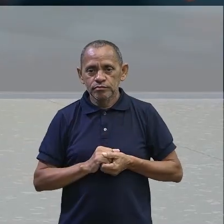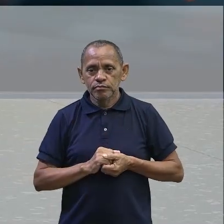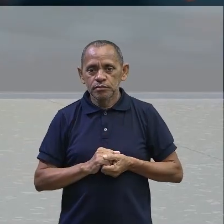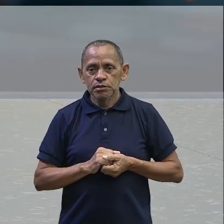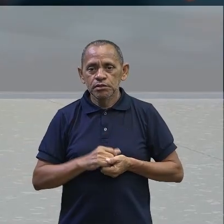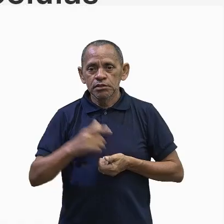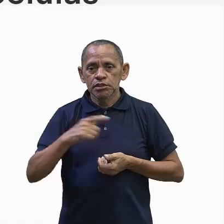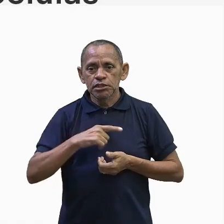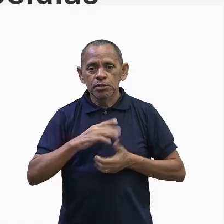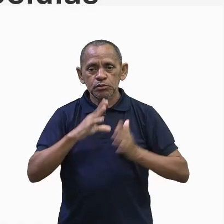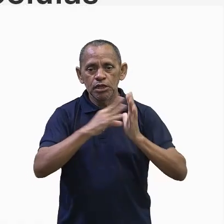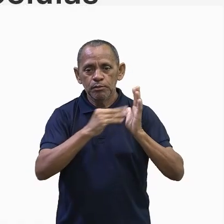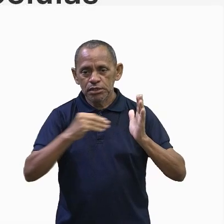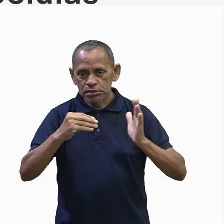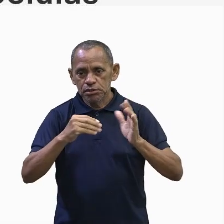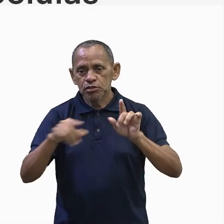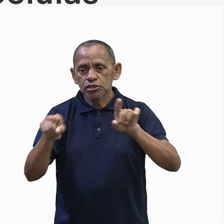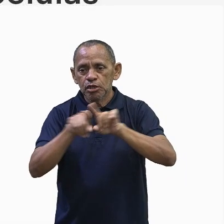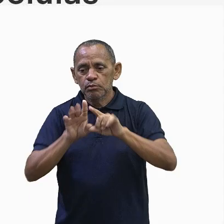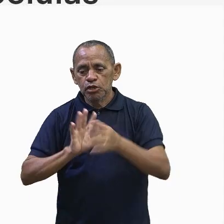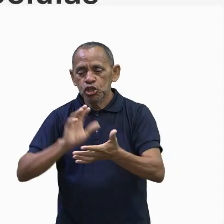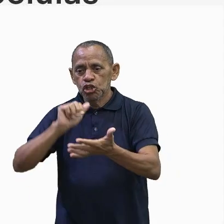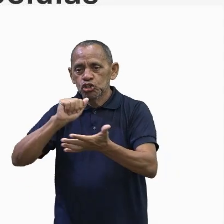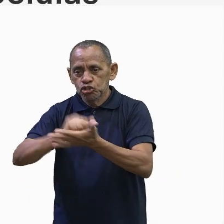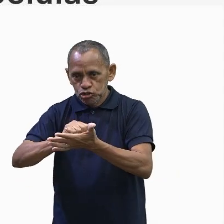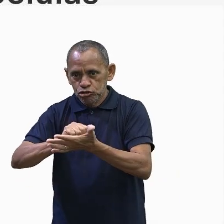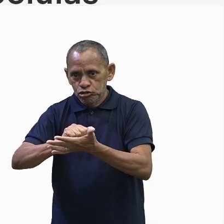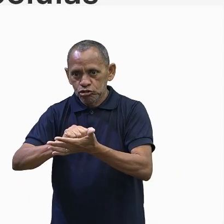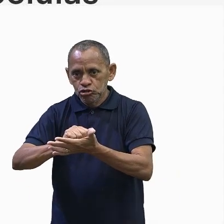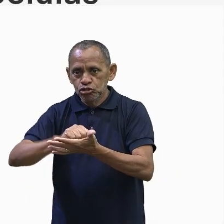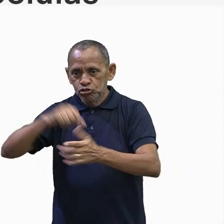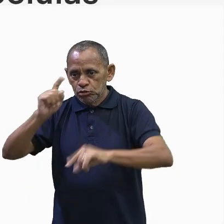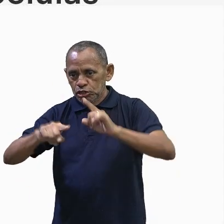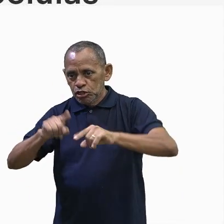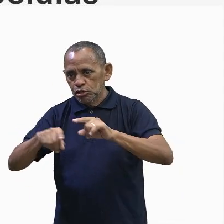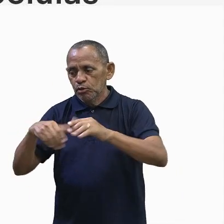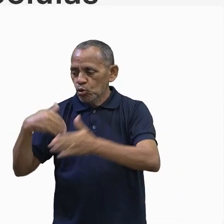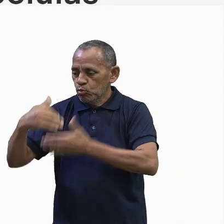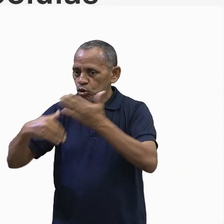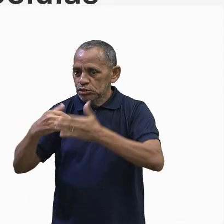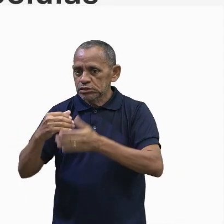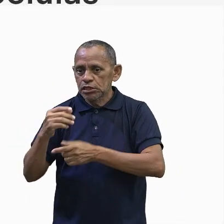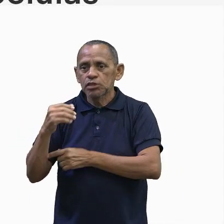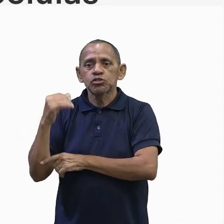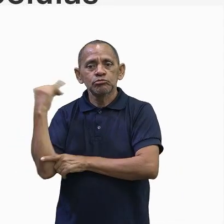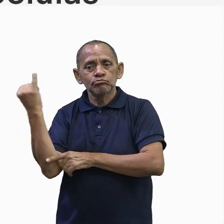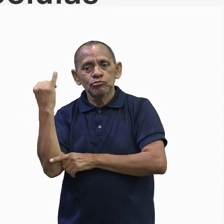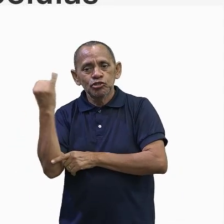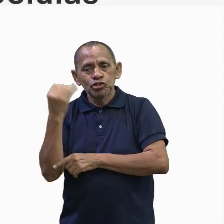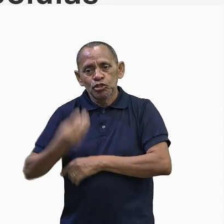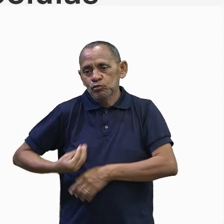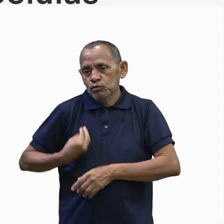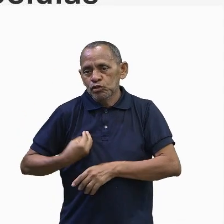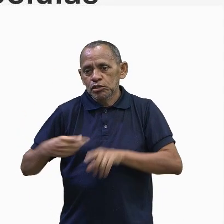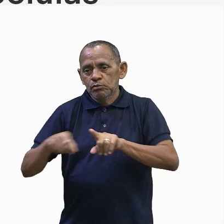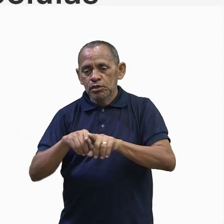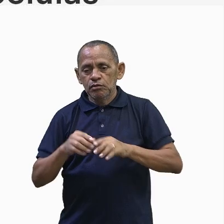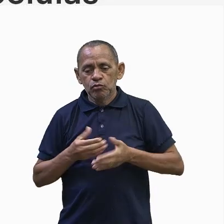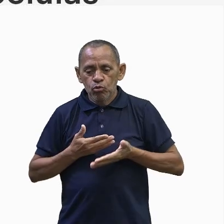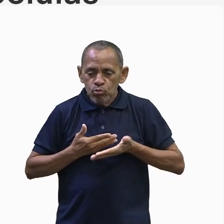a replicação e a transcrição como processos essenciais para a vida. E nós vamos iniciar agora com